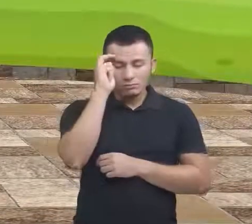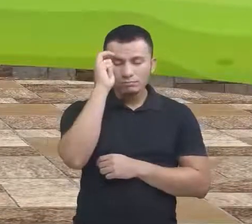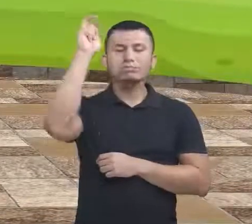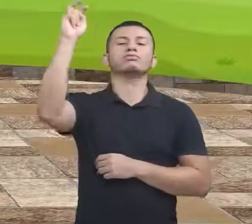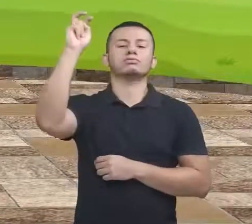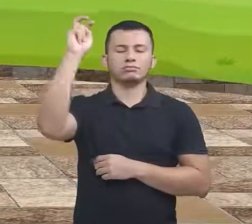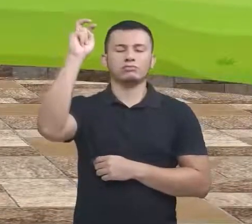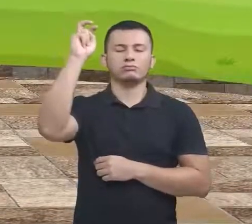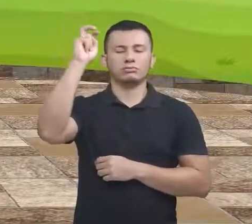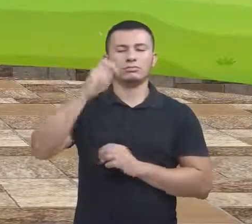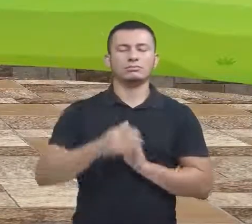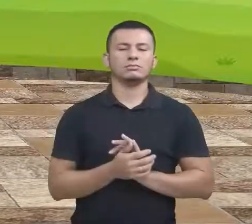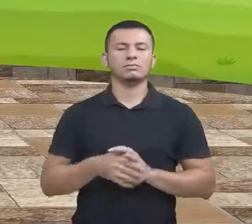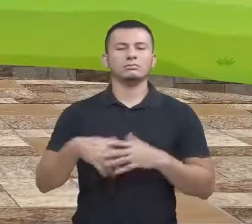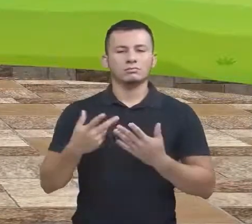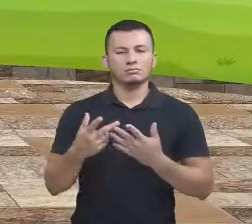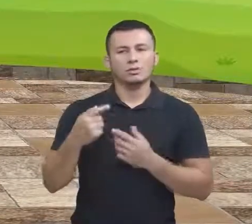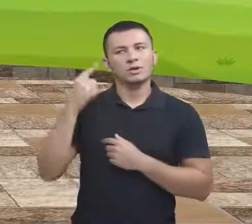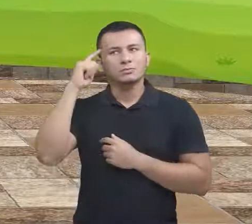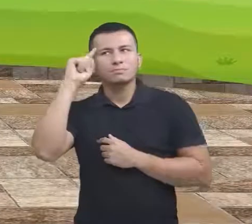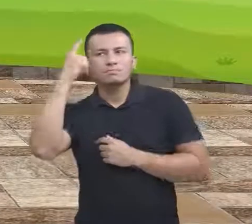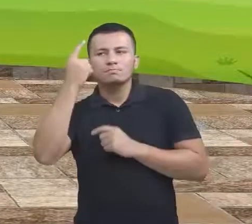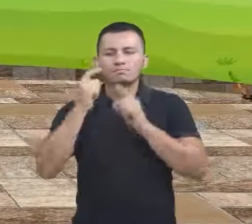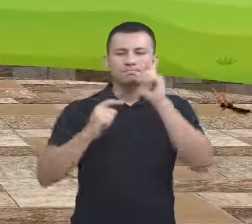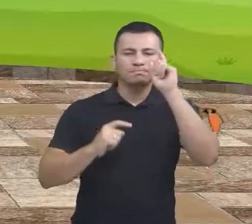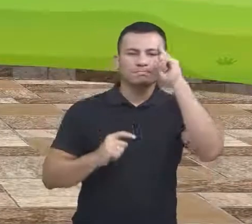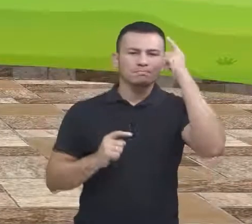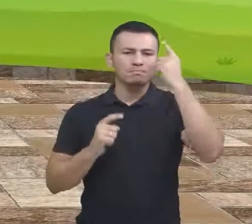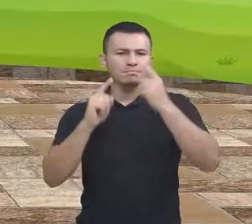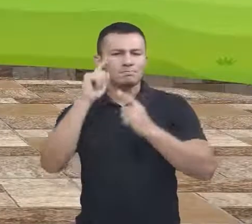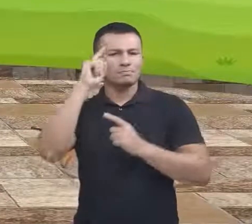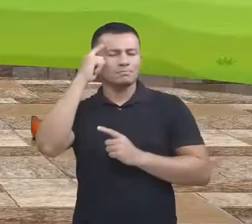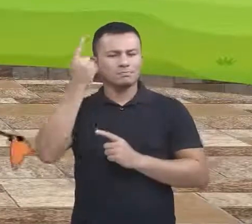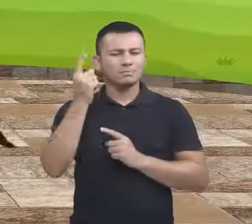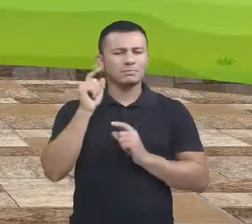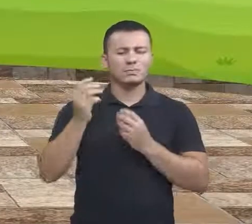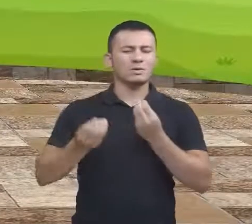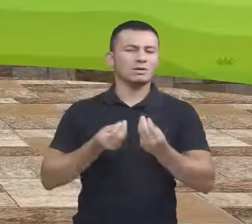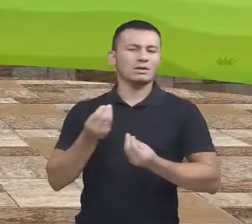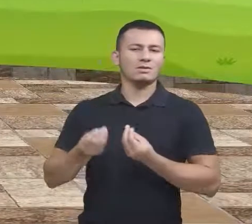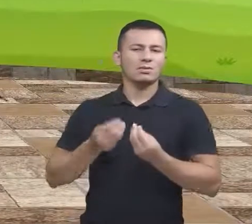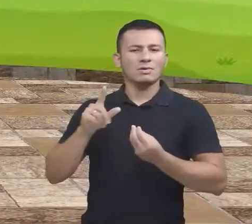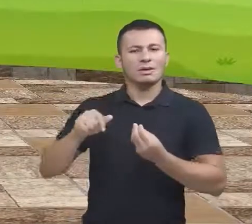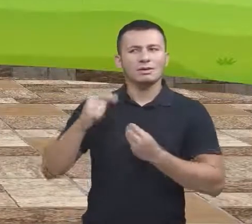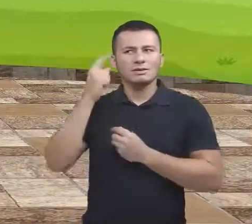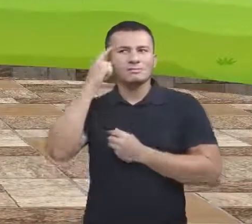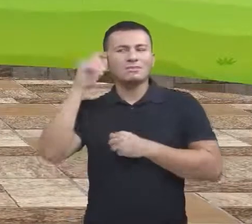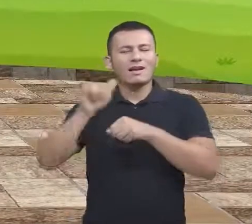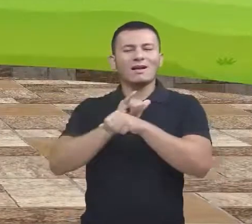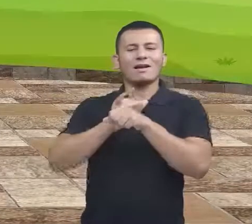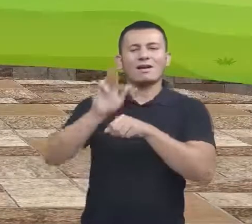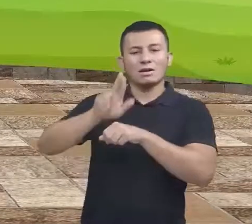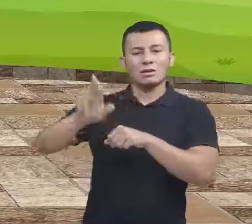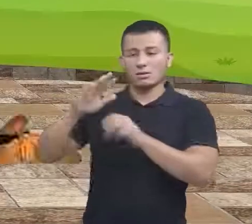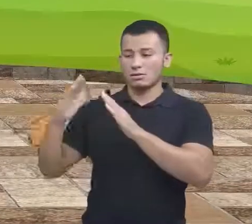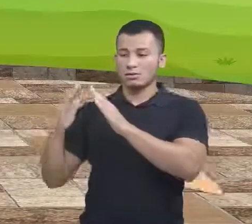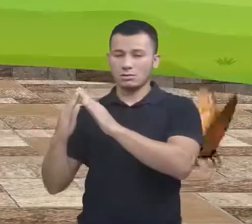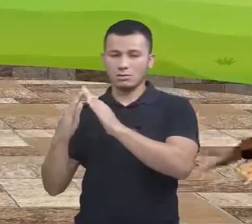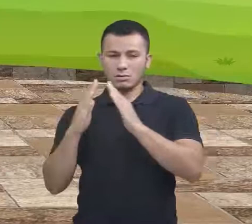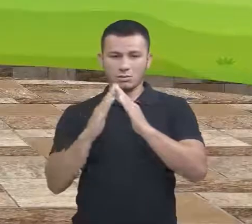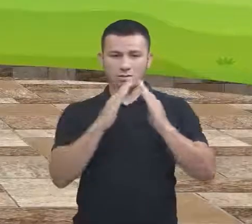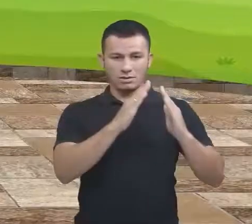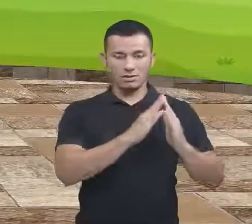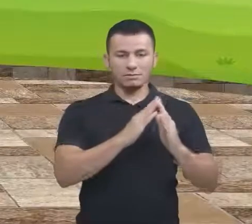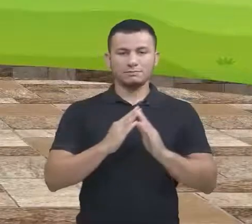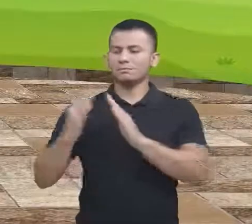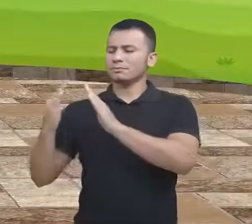E aí ele teve o que ideias de fazer as casinhas a primeira casinha